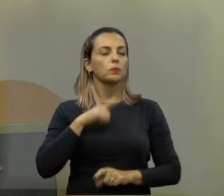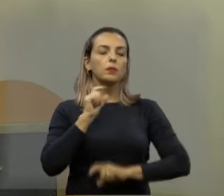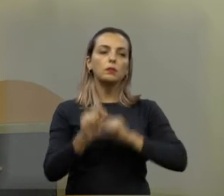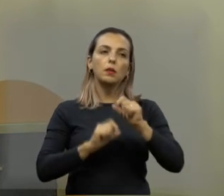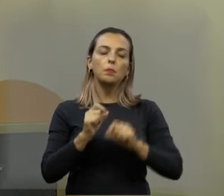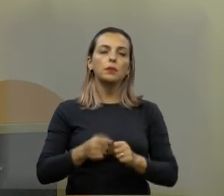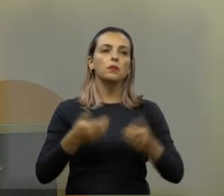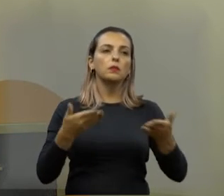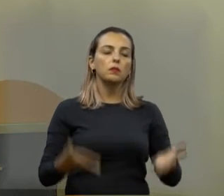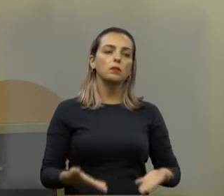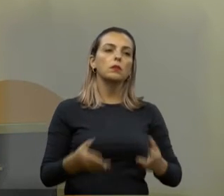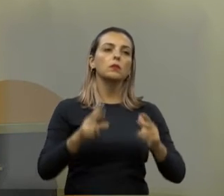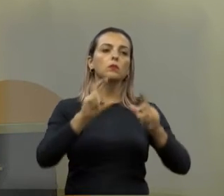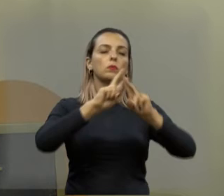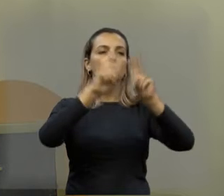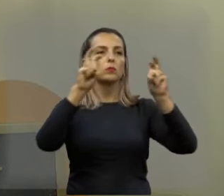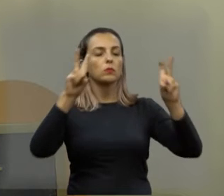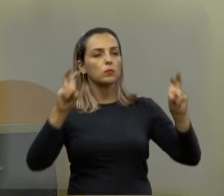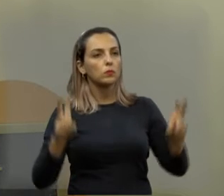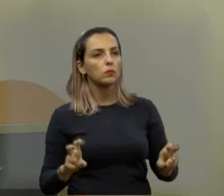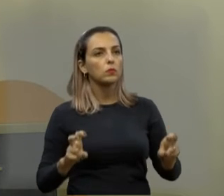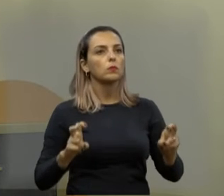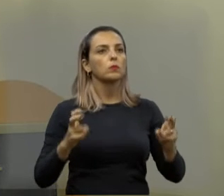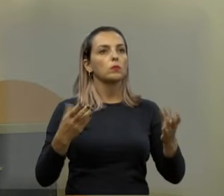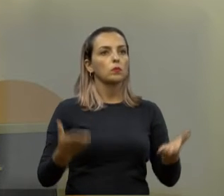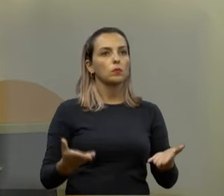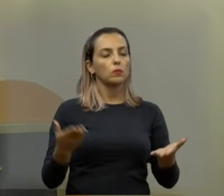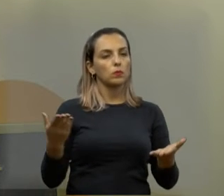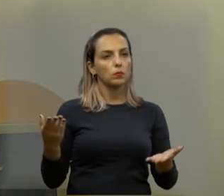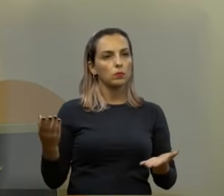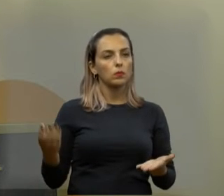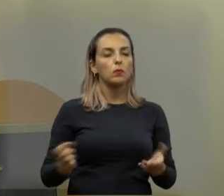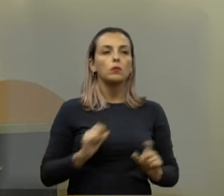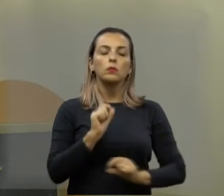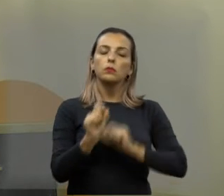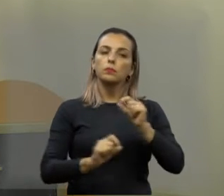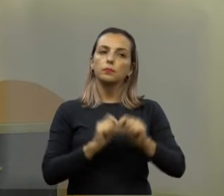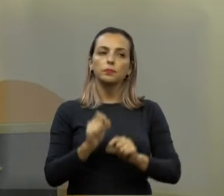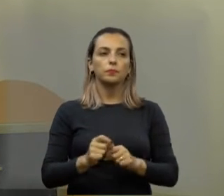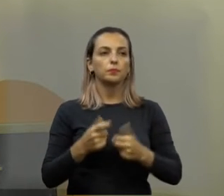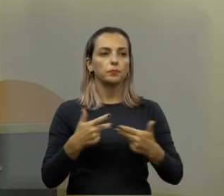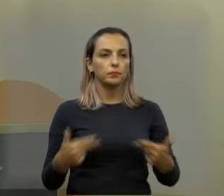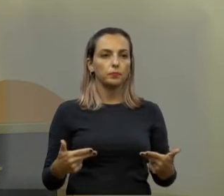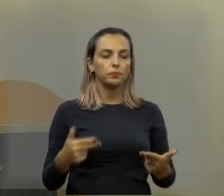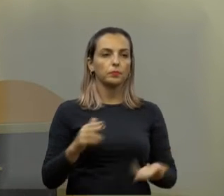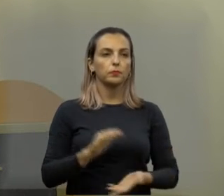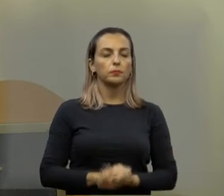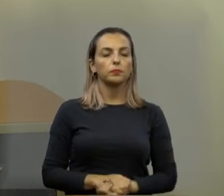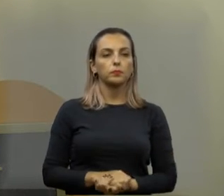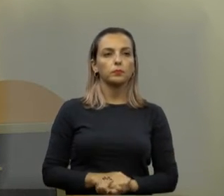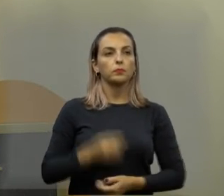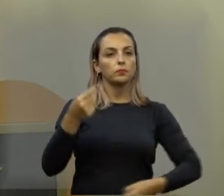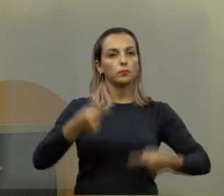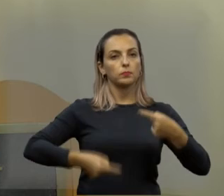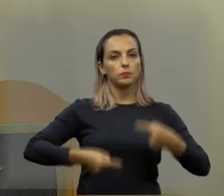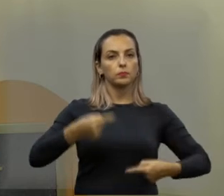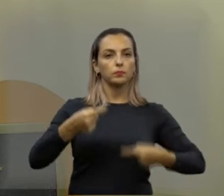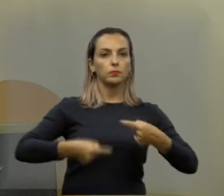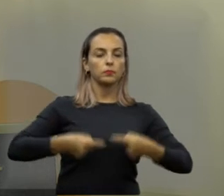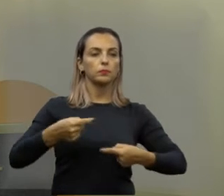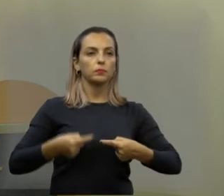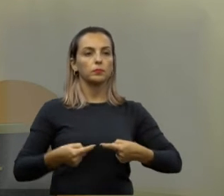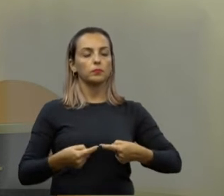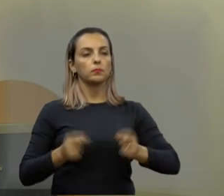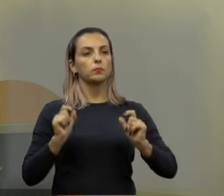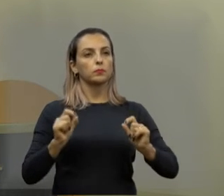Presidente algumas questões que não são muito caras para ser discutido porque para fazer justiça